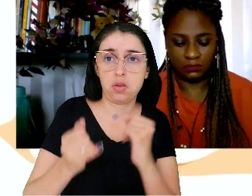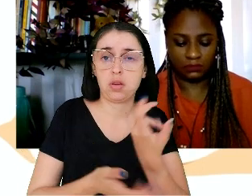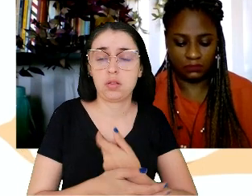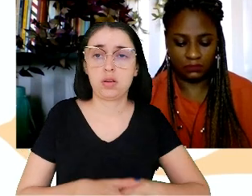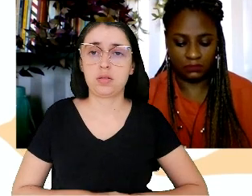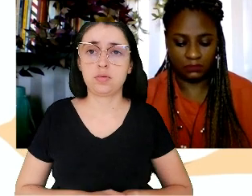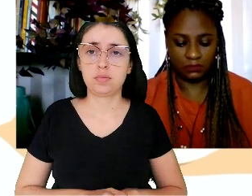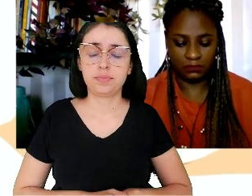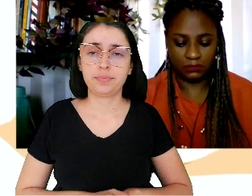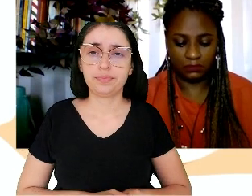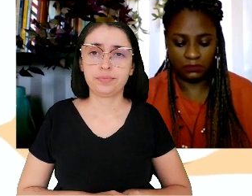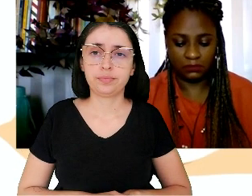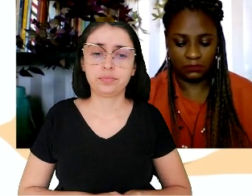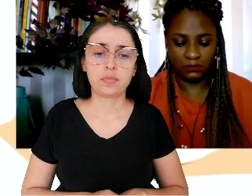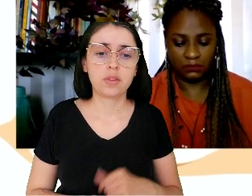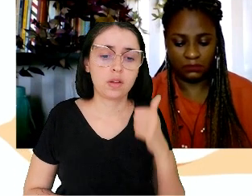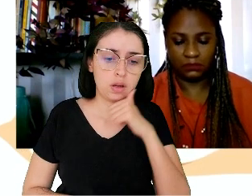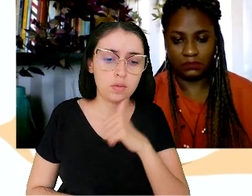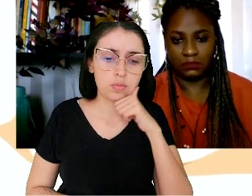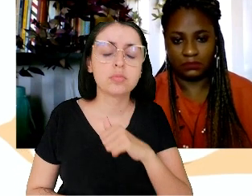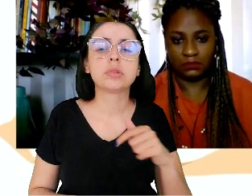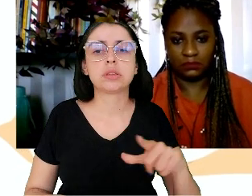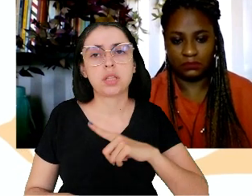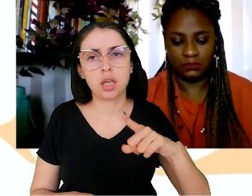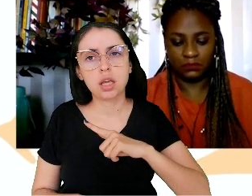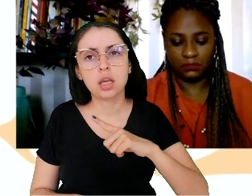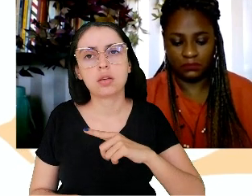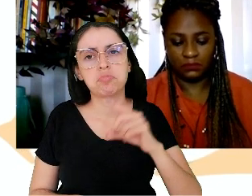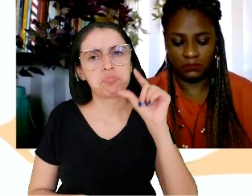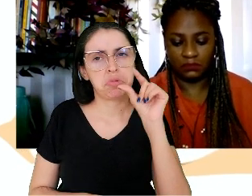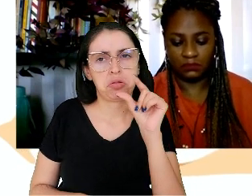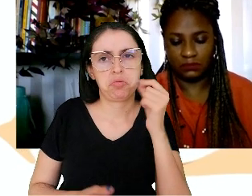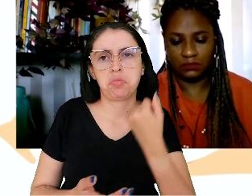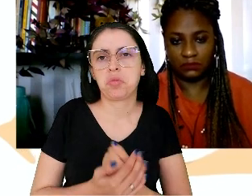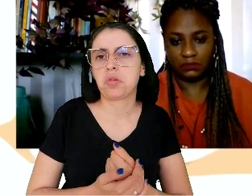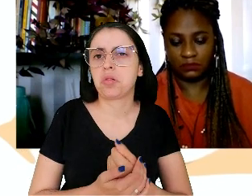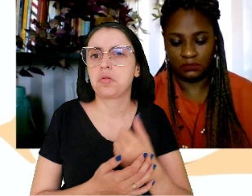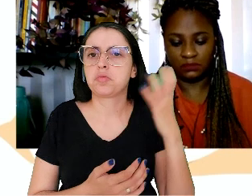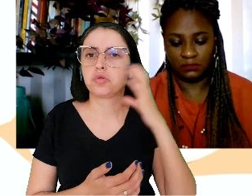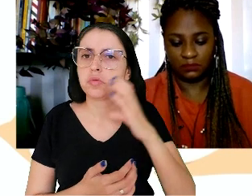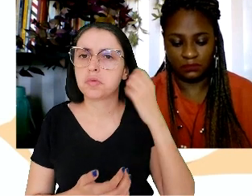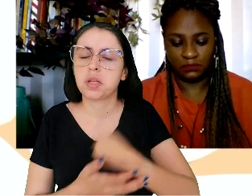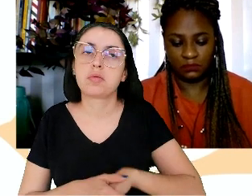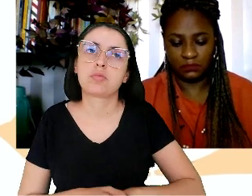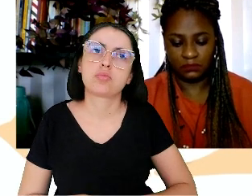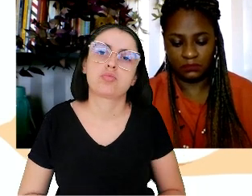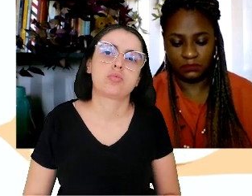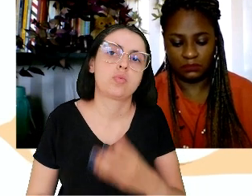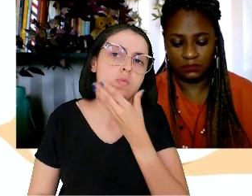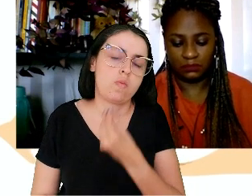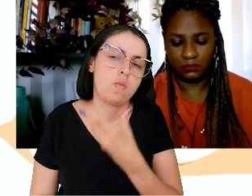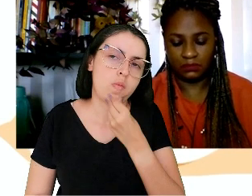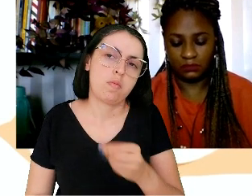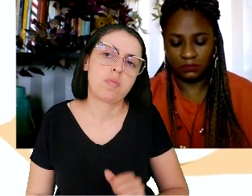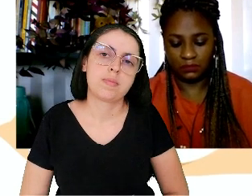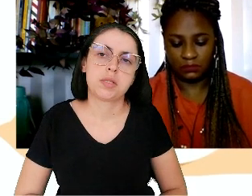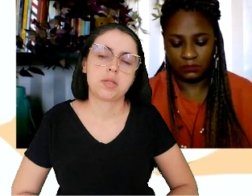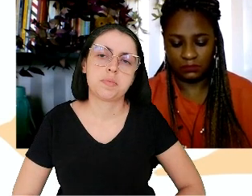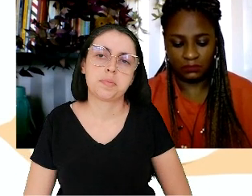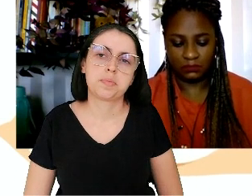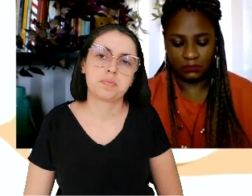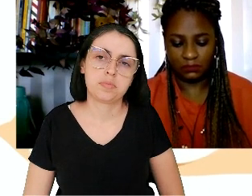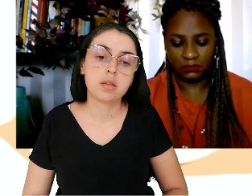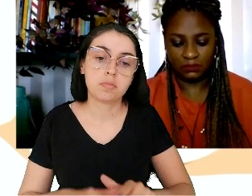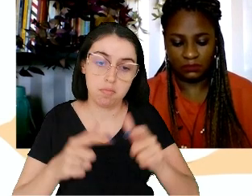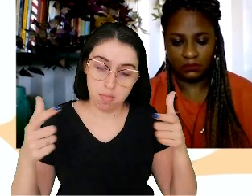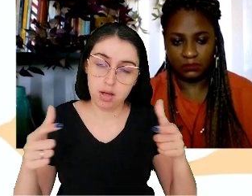e essa resolução diz que as mulheres têm um acesso menor à tecnologia do que os homens. Até então,